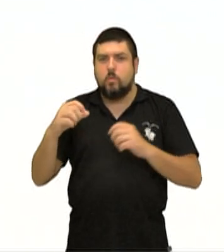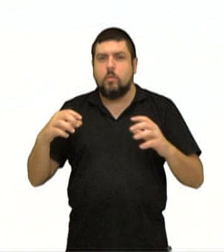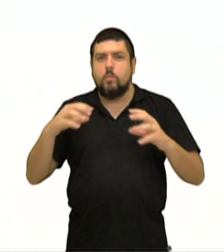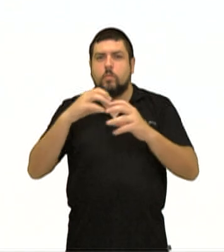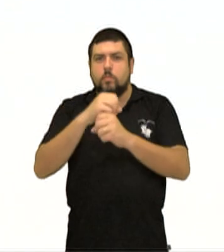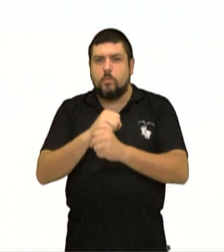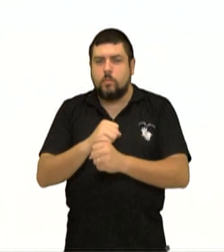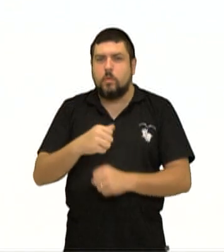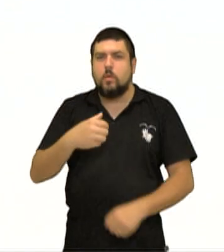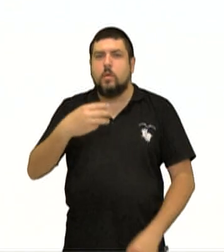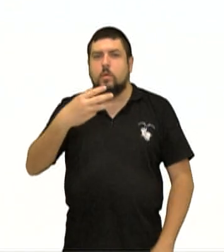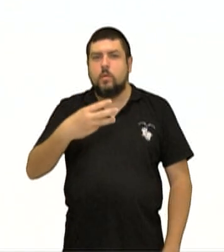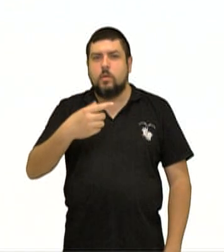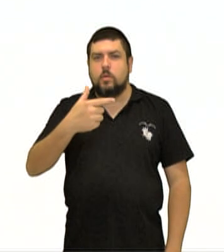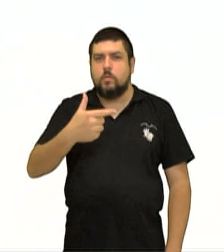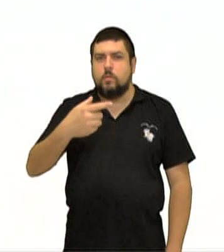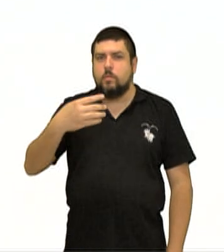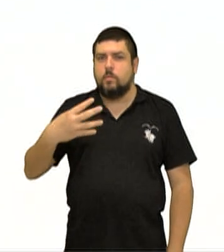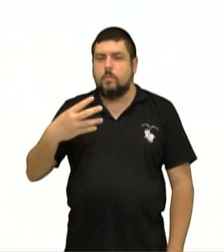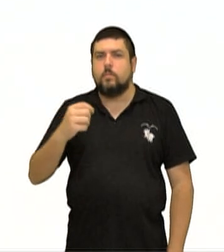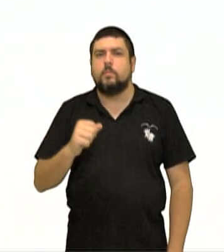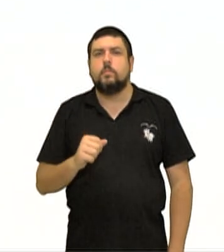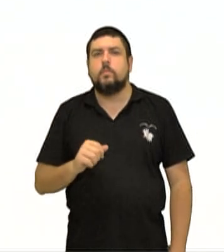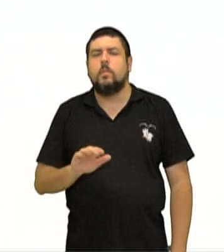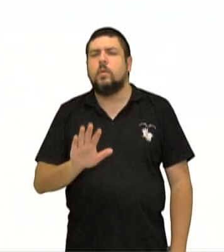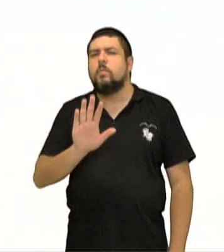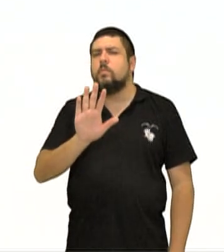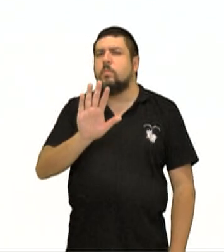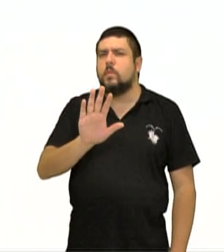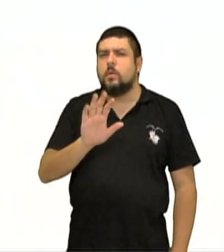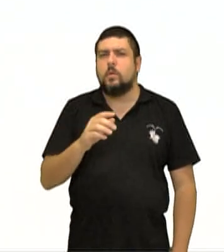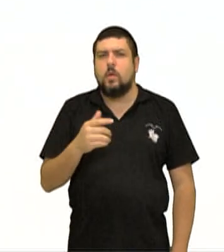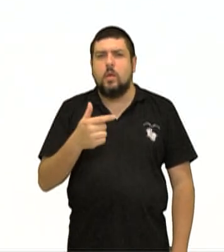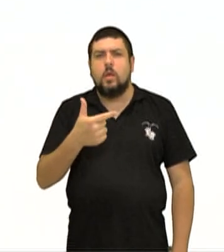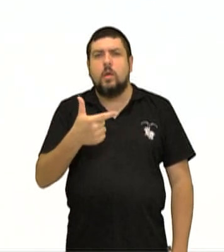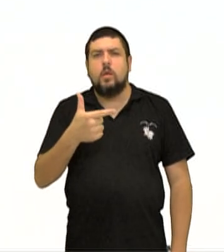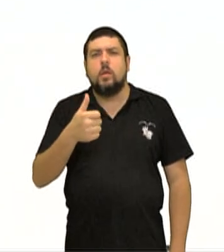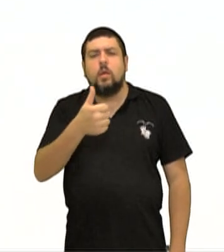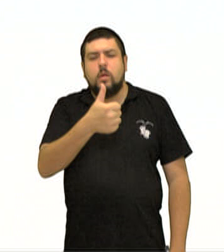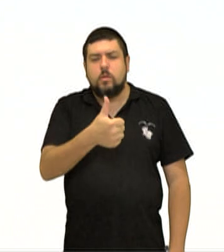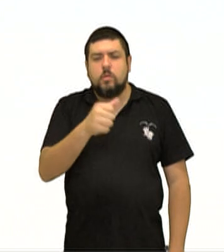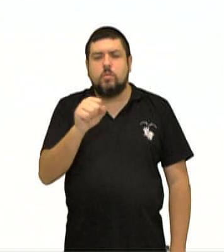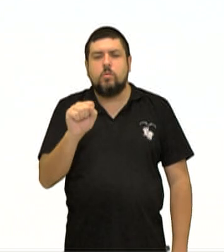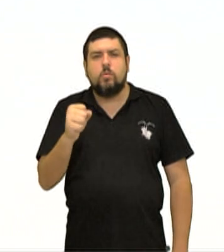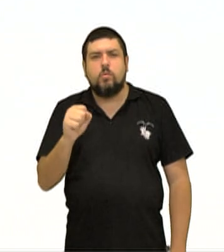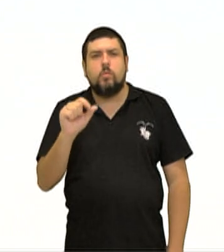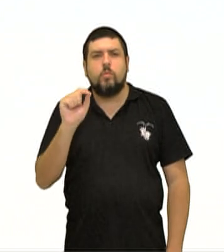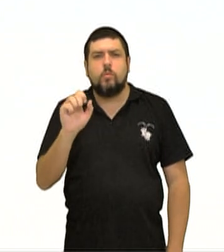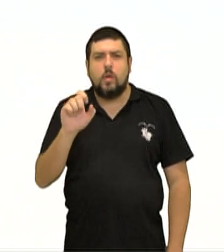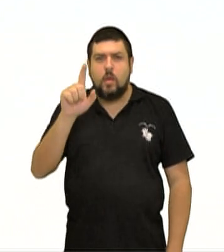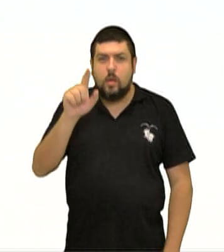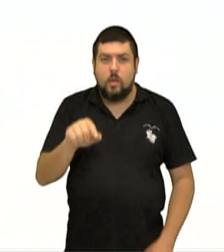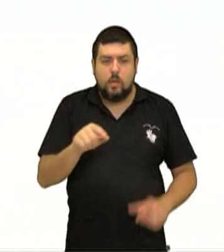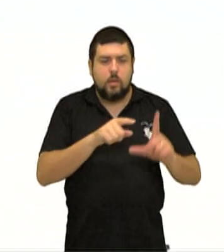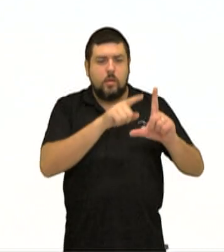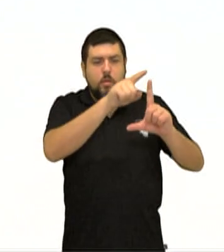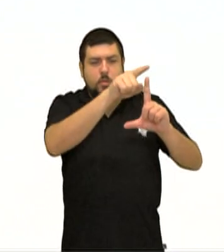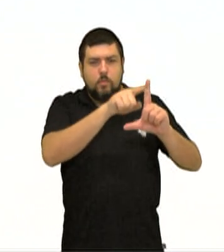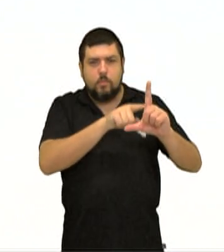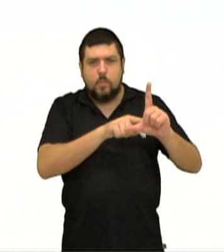da figura, ok? Mas esse 18, ele representa também o valor do lado desse